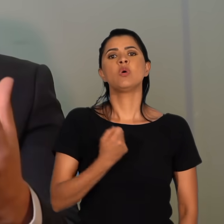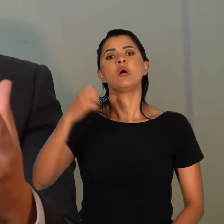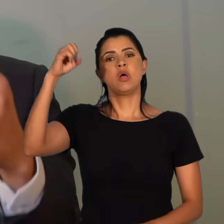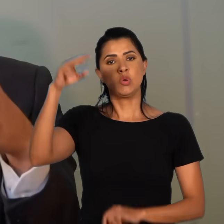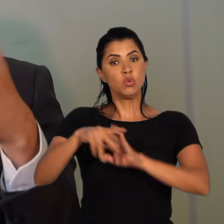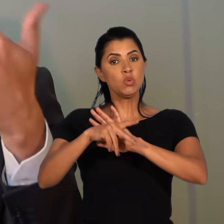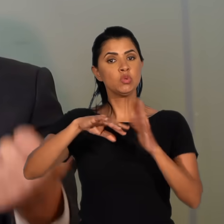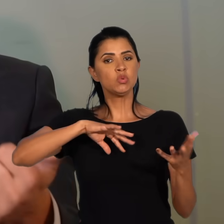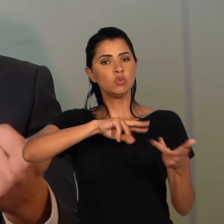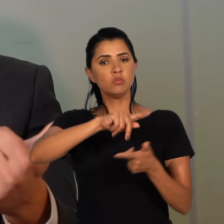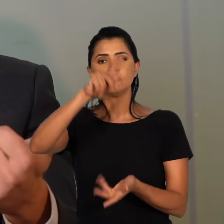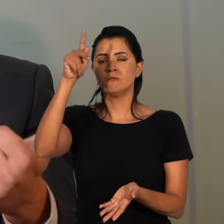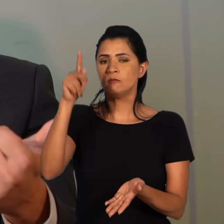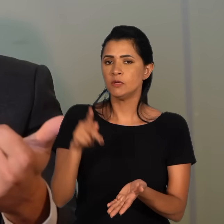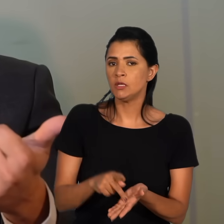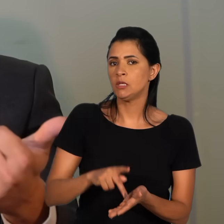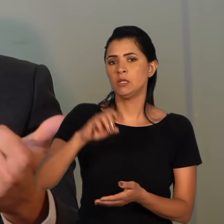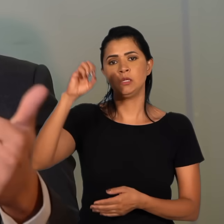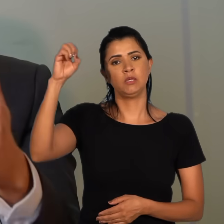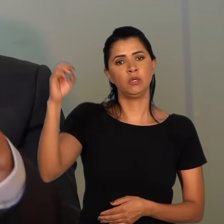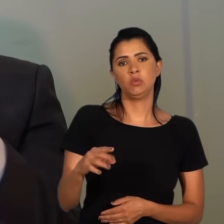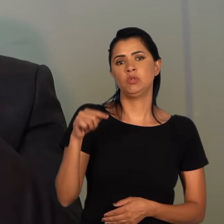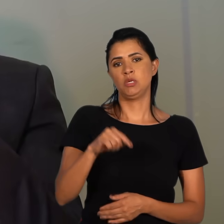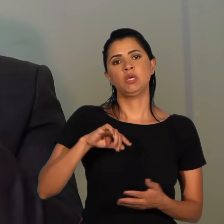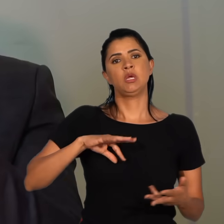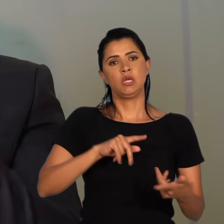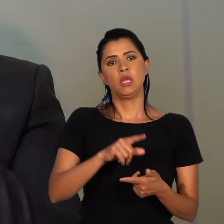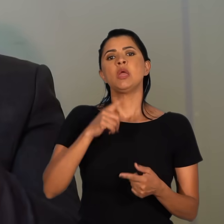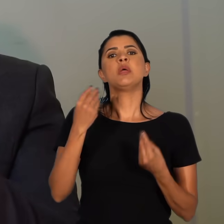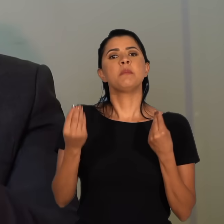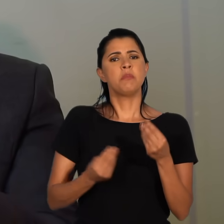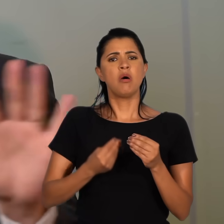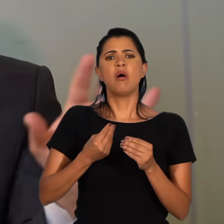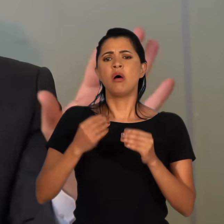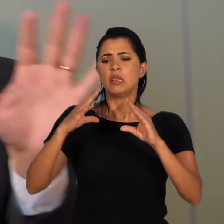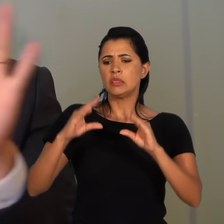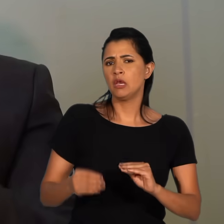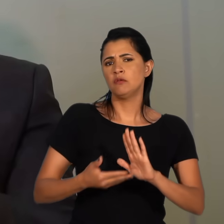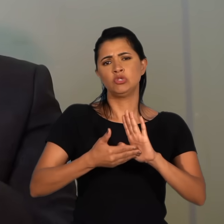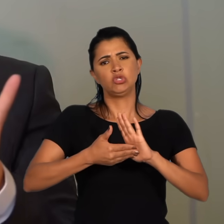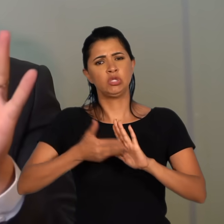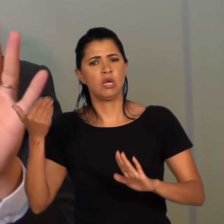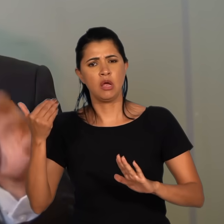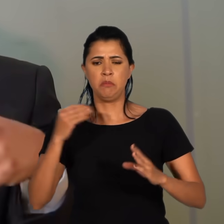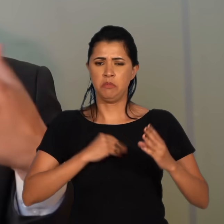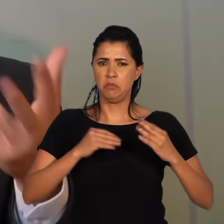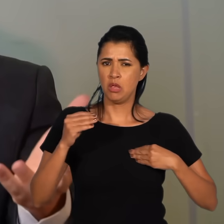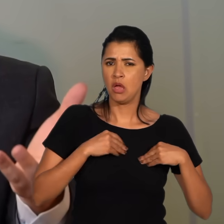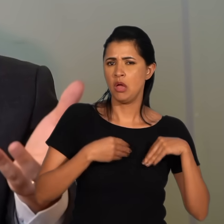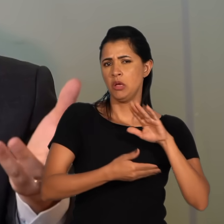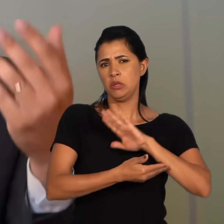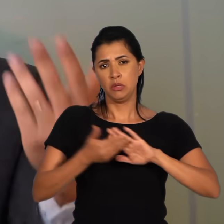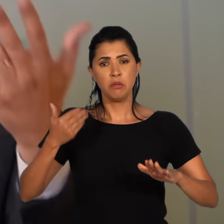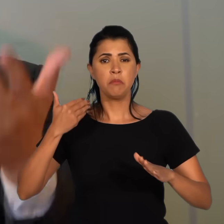luz do mundo e é a verdadeira luz que veio ao mundo para tirar todas as trevas aquilo que realmente